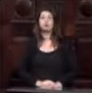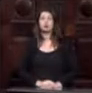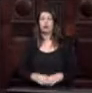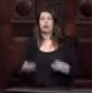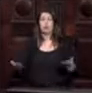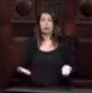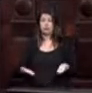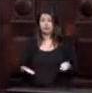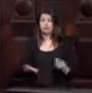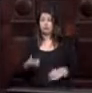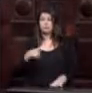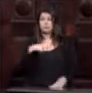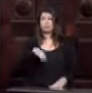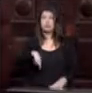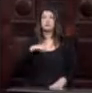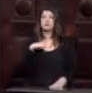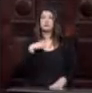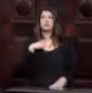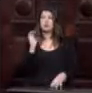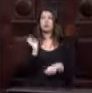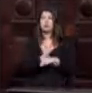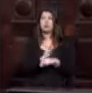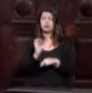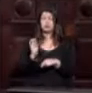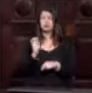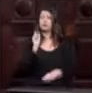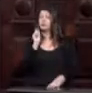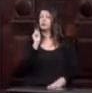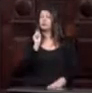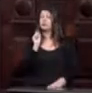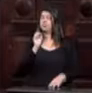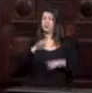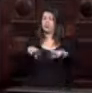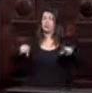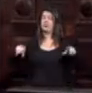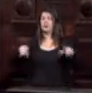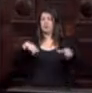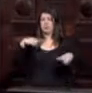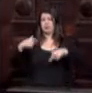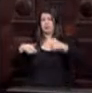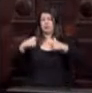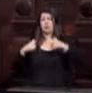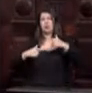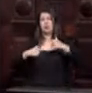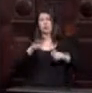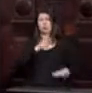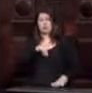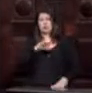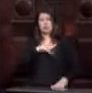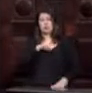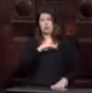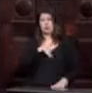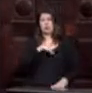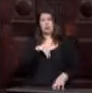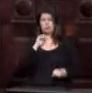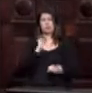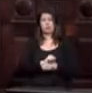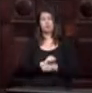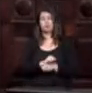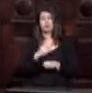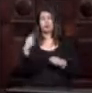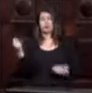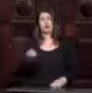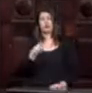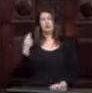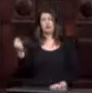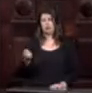Hoje, a gente tem no Estado diversas categorias com salários congelados há anos,